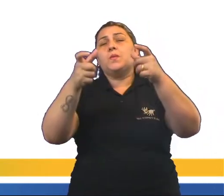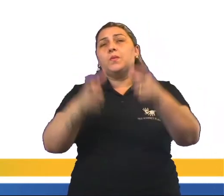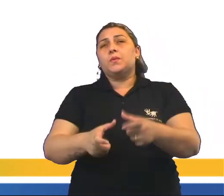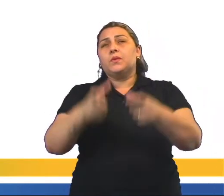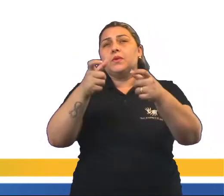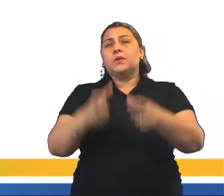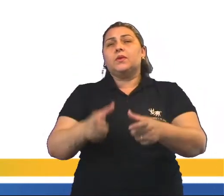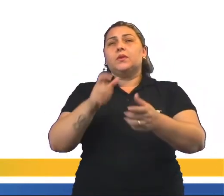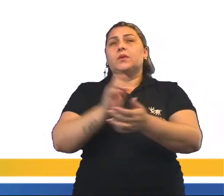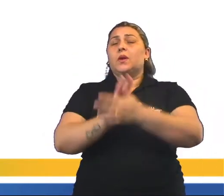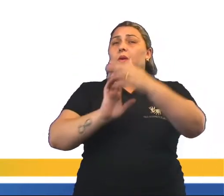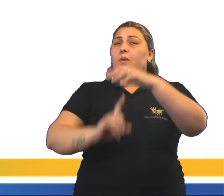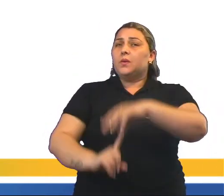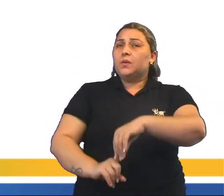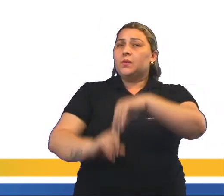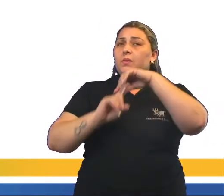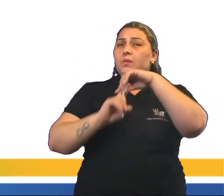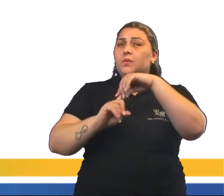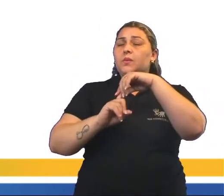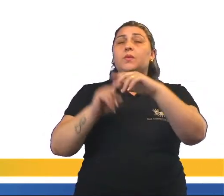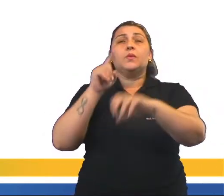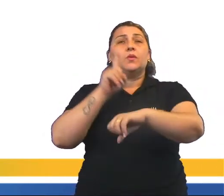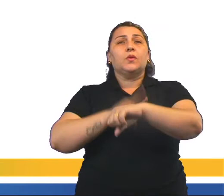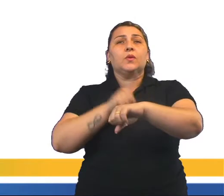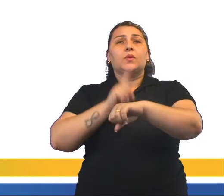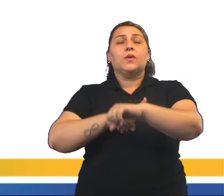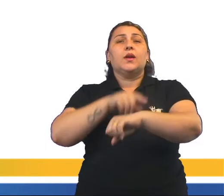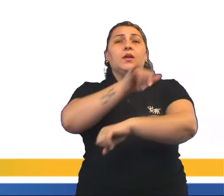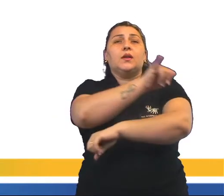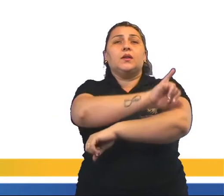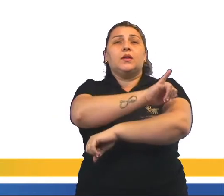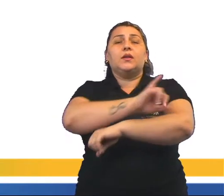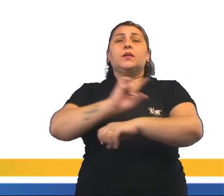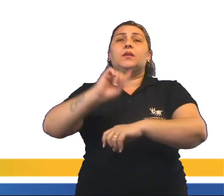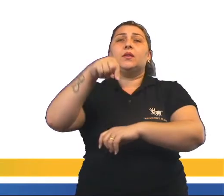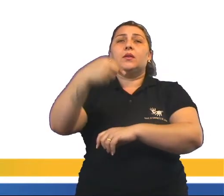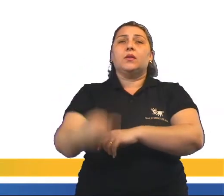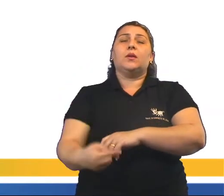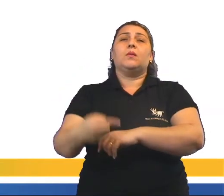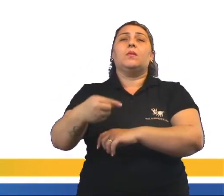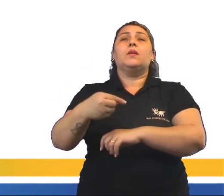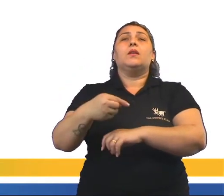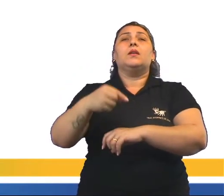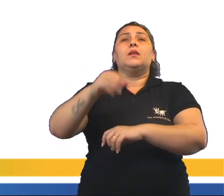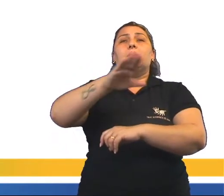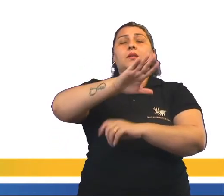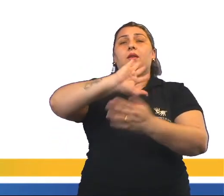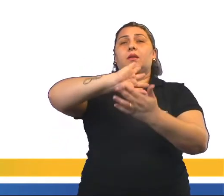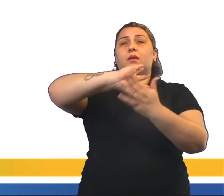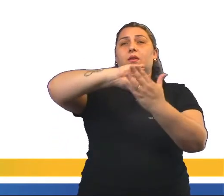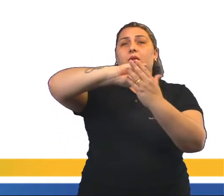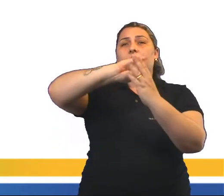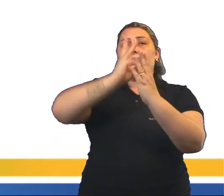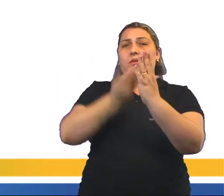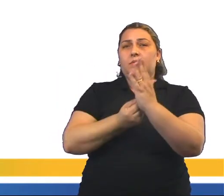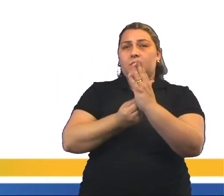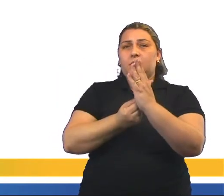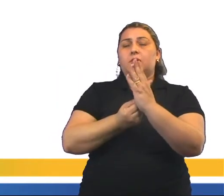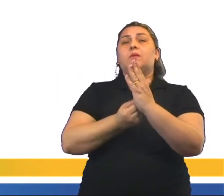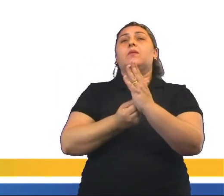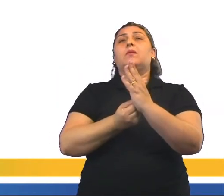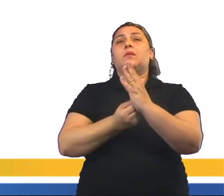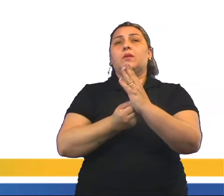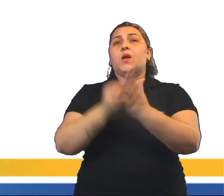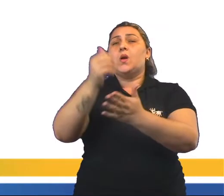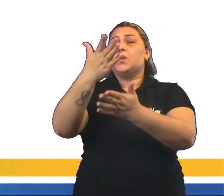lugar único, né? No momento eles estão no Rio de Janeiro, depois eles estão lá na selva amazônica, essa questão ali